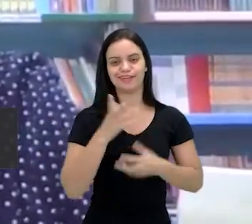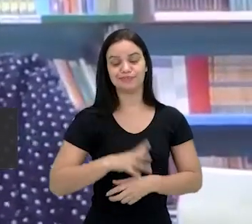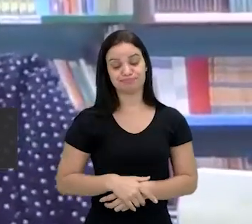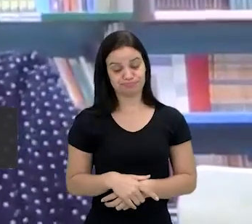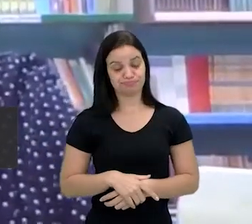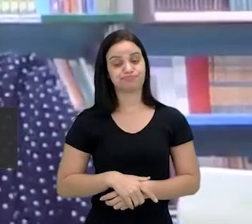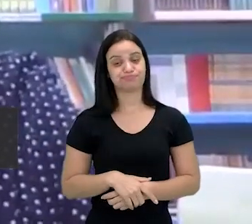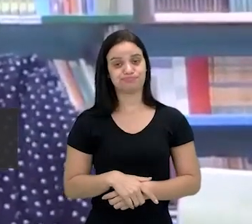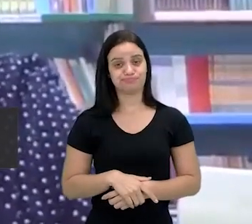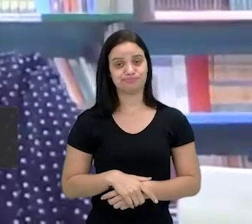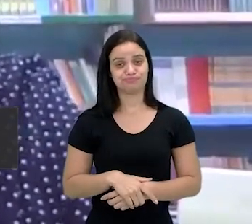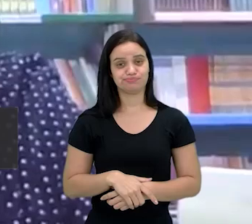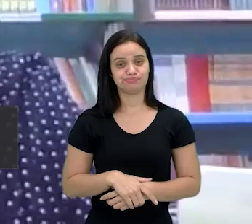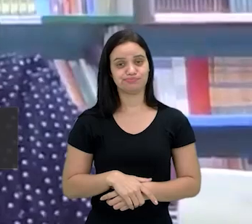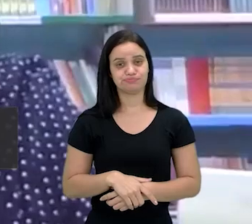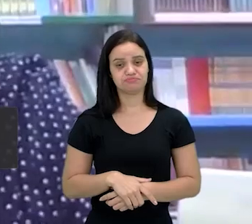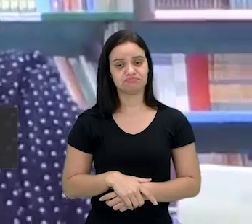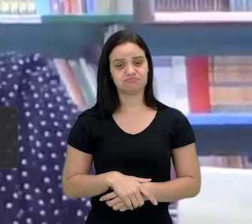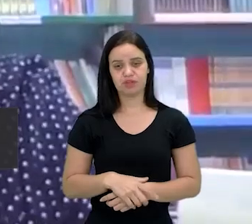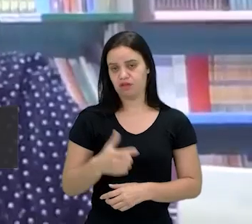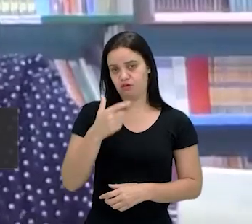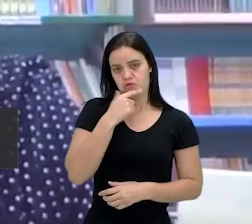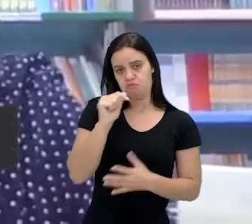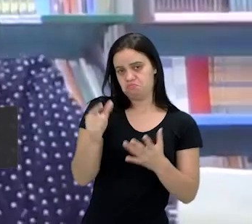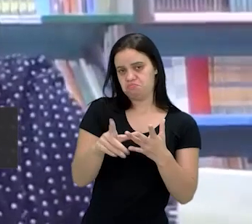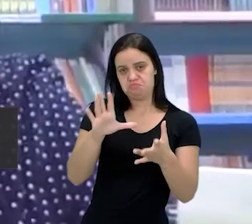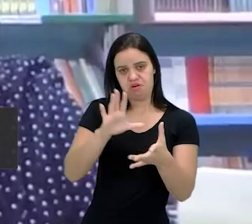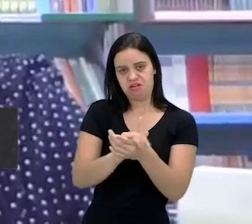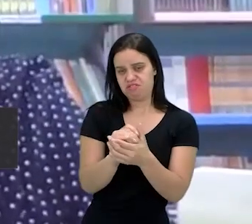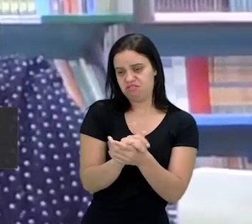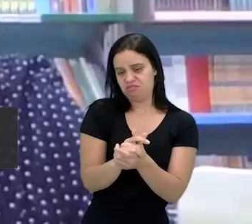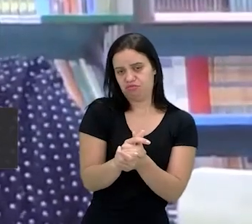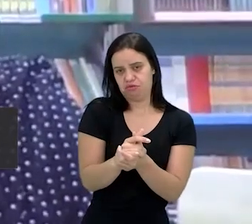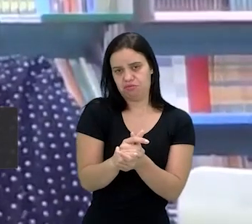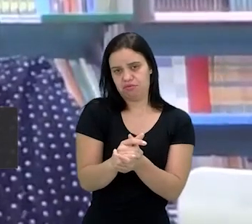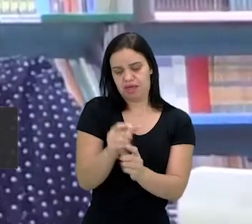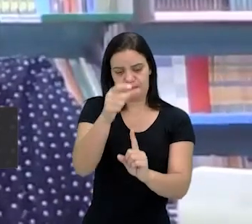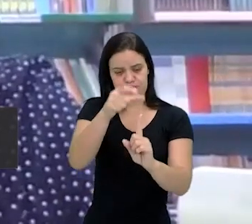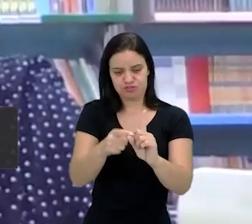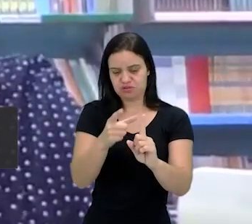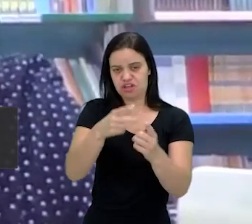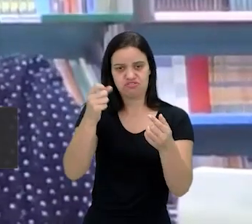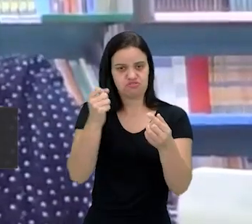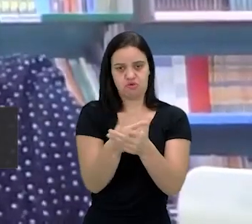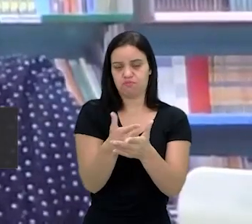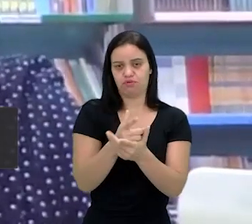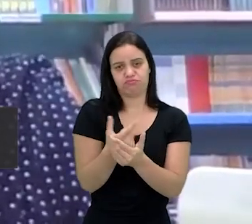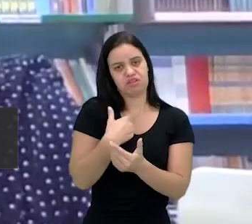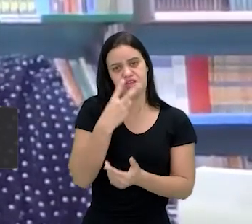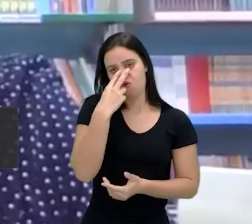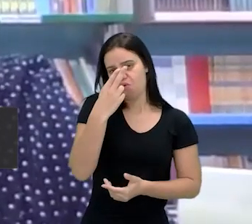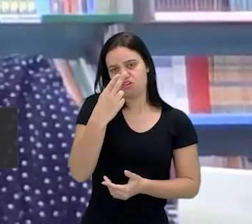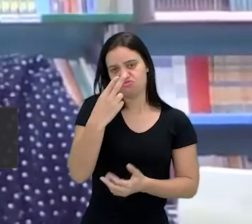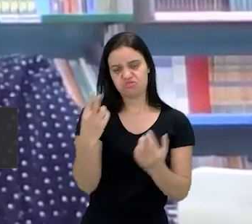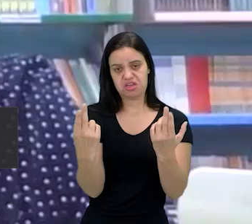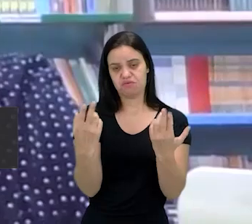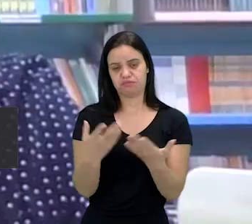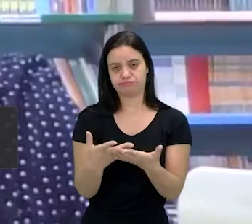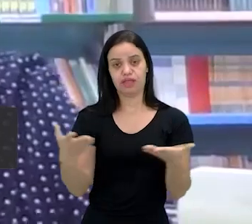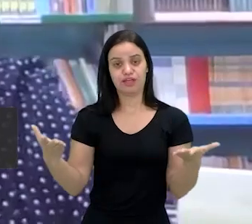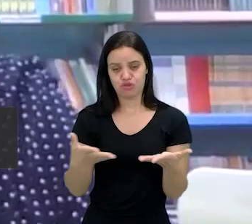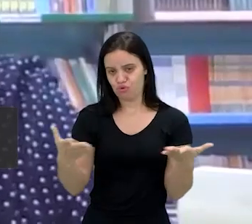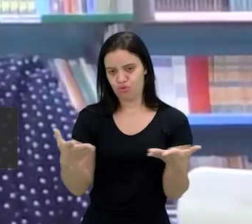vida dela, o marido dela, né? Então, eu acredito nisso. E hoje em dia